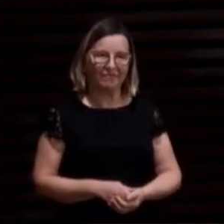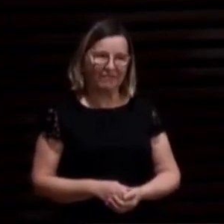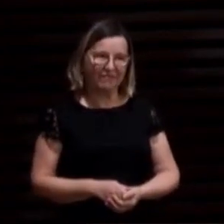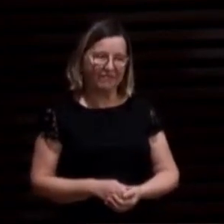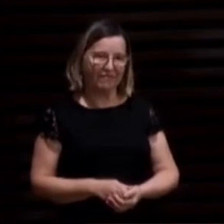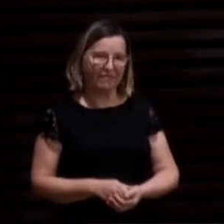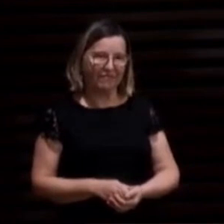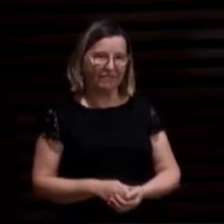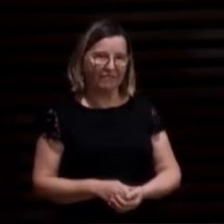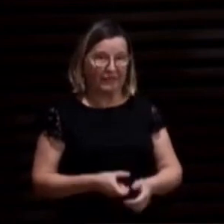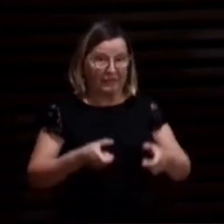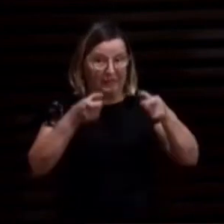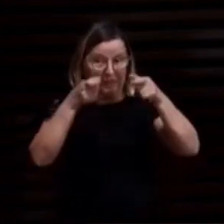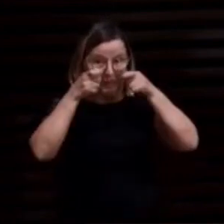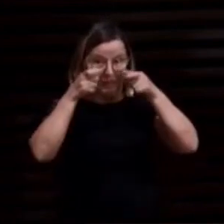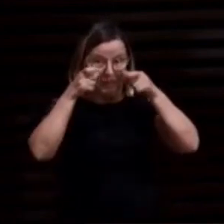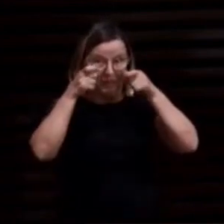A ganância